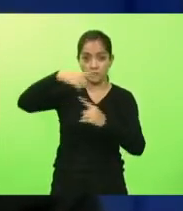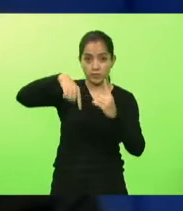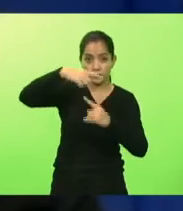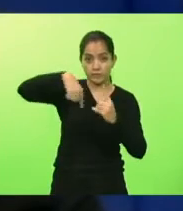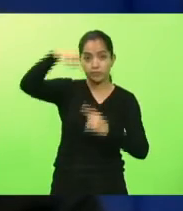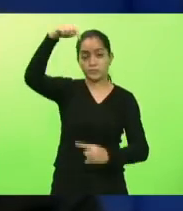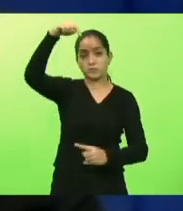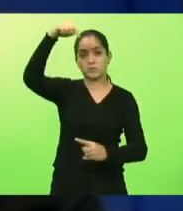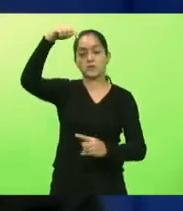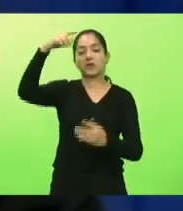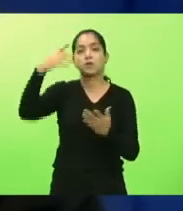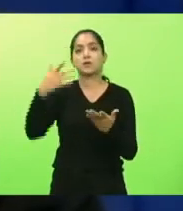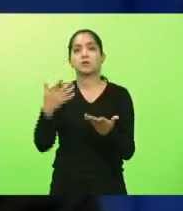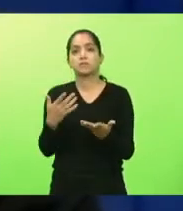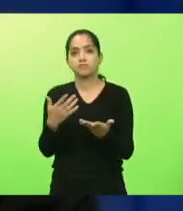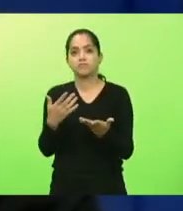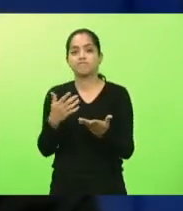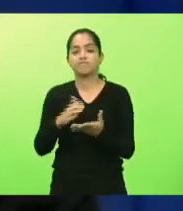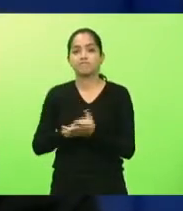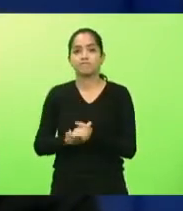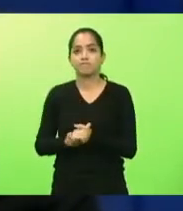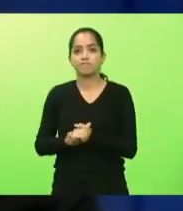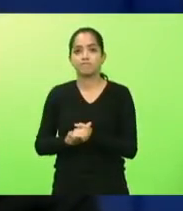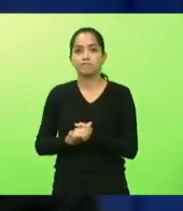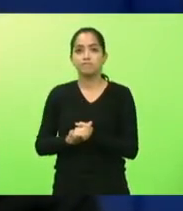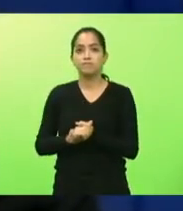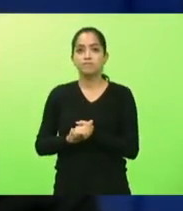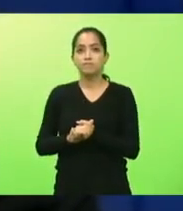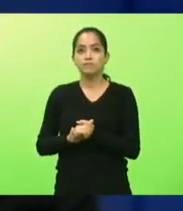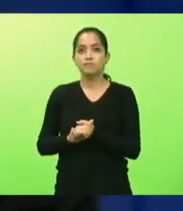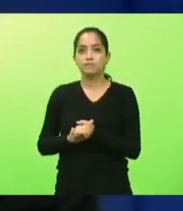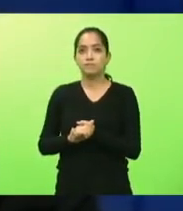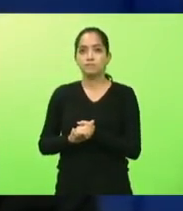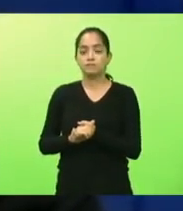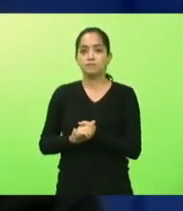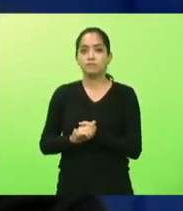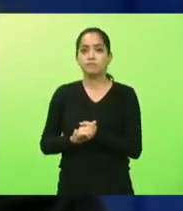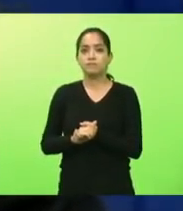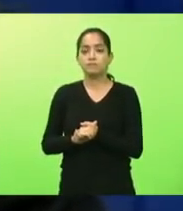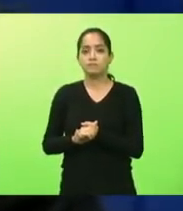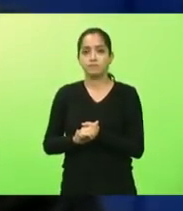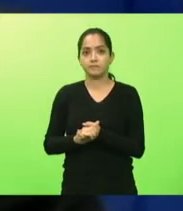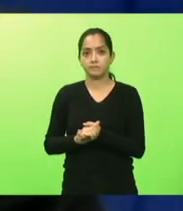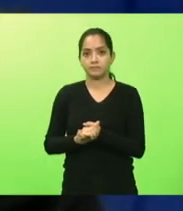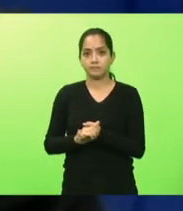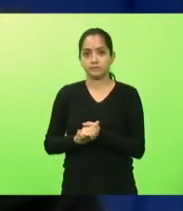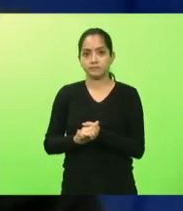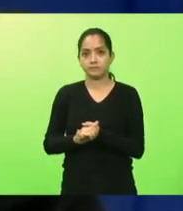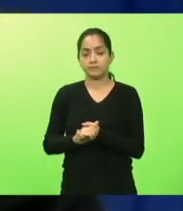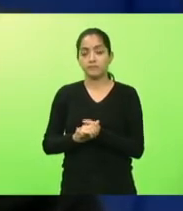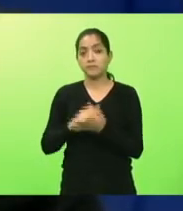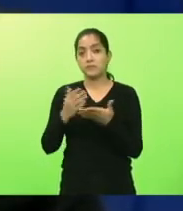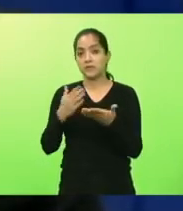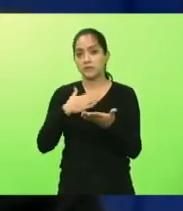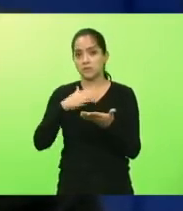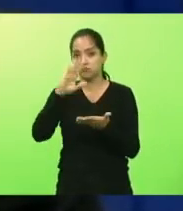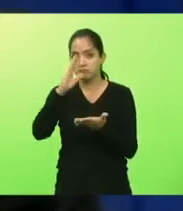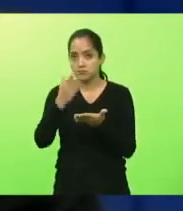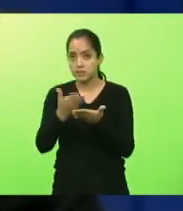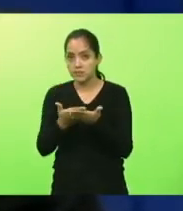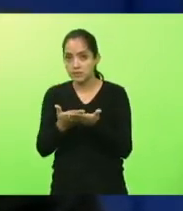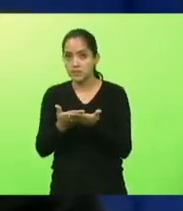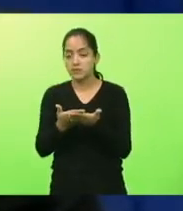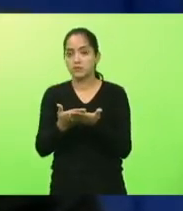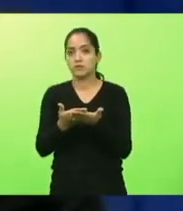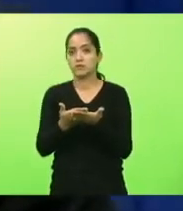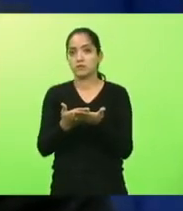que decorreu do ciclone, caracterizado como ciclone bomba. Eu acredito que,